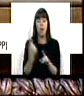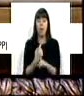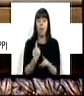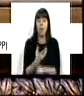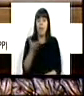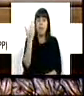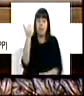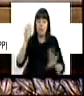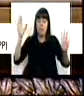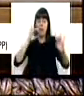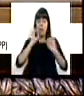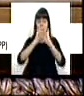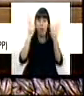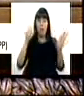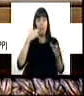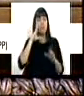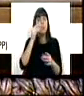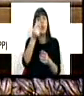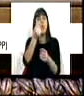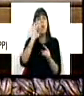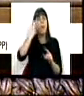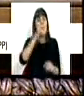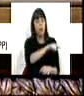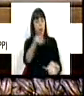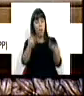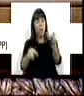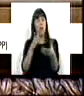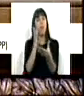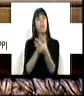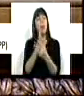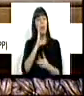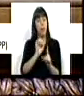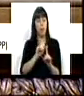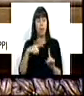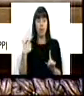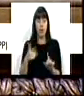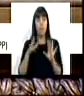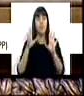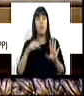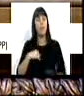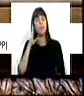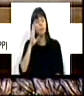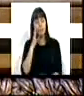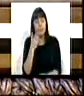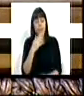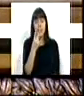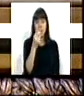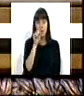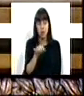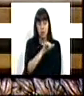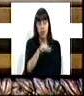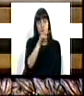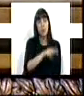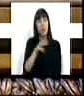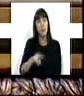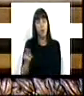esclarecer. Não sabemos, por exemplo, quanto vai custar aos contribuintes este processo do Banif, mas sabemos que pelo menos 3.500 milhões